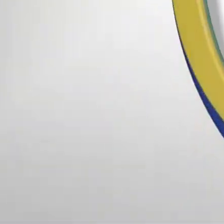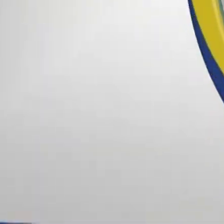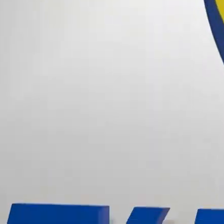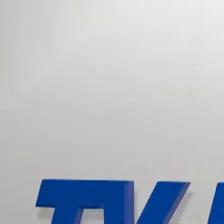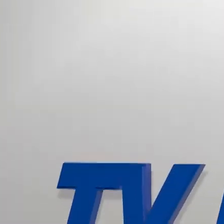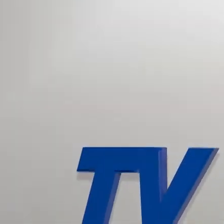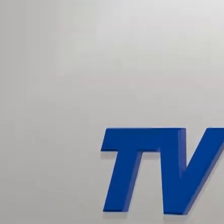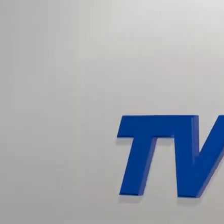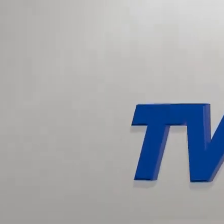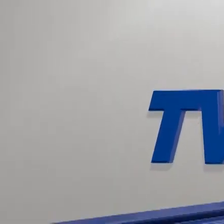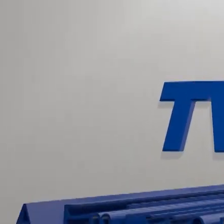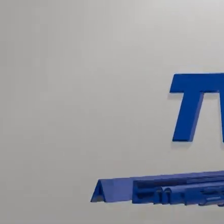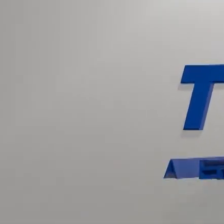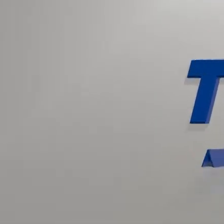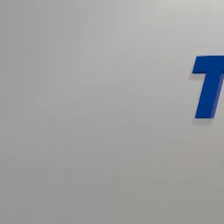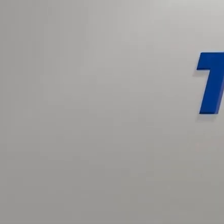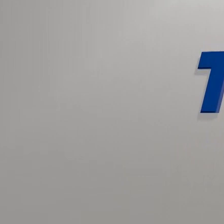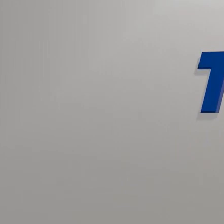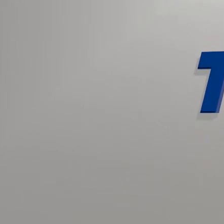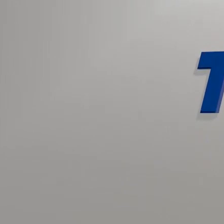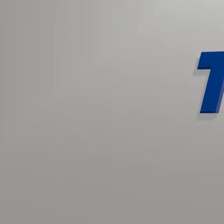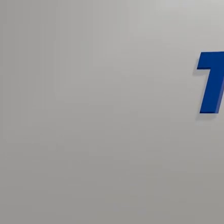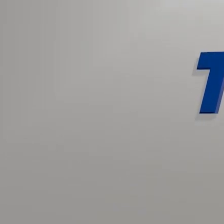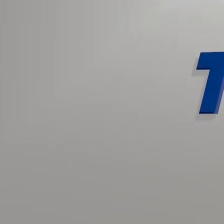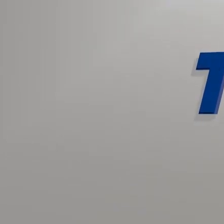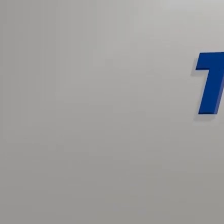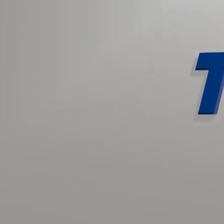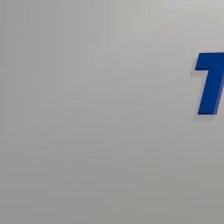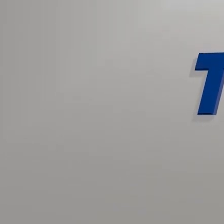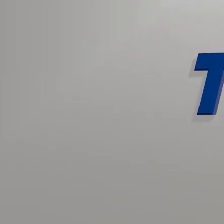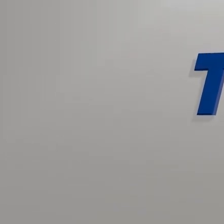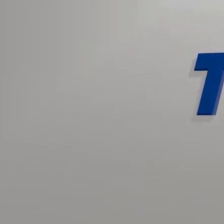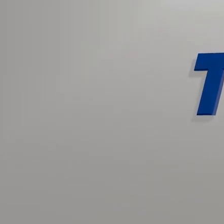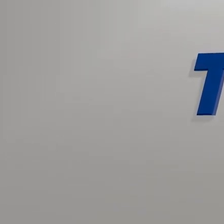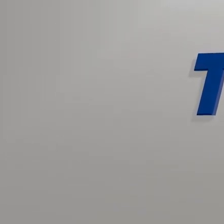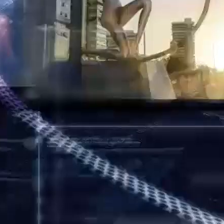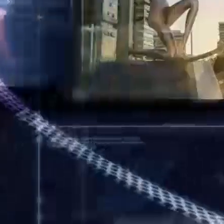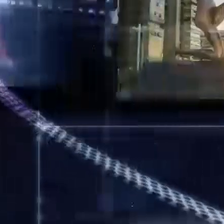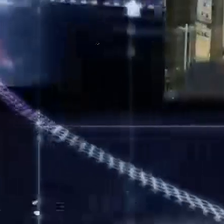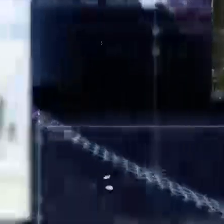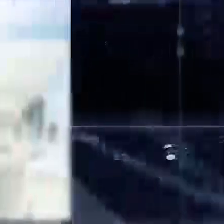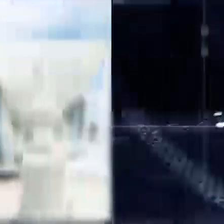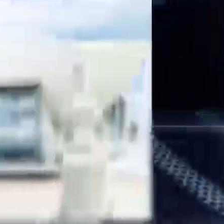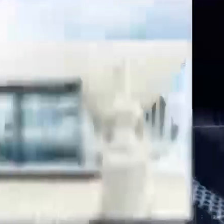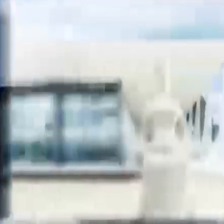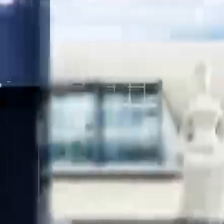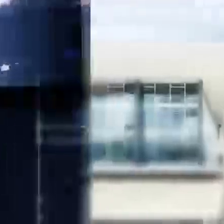TV Fortaleza, a emissora da Casa do Povo.